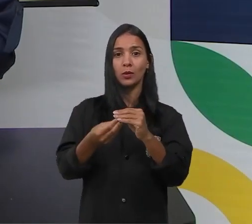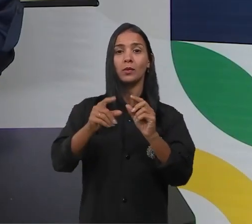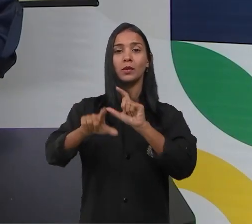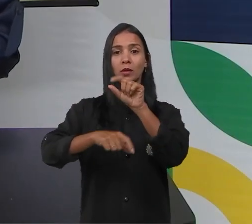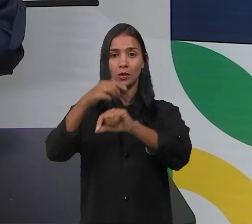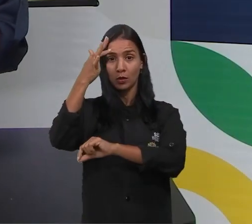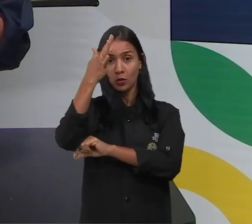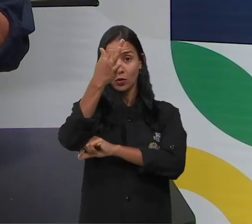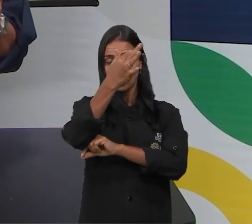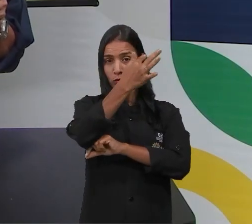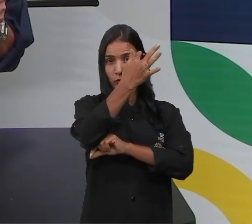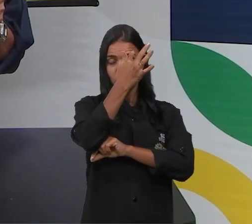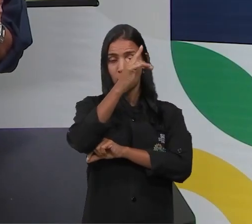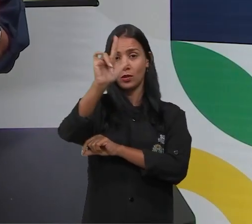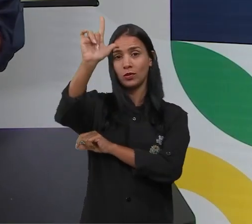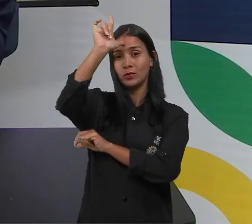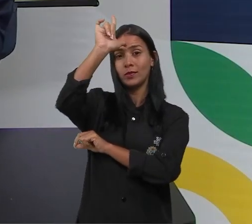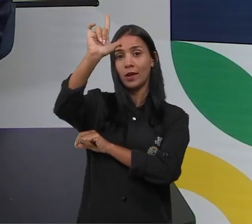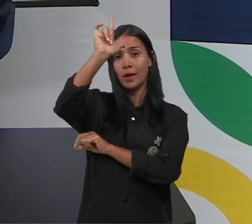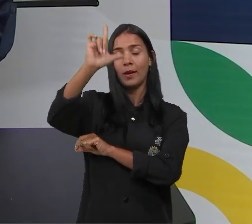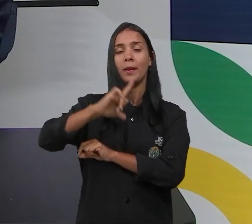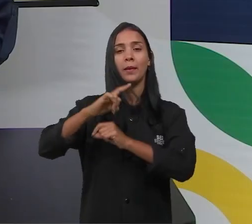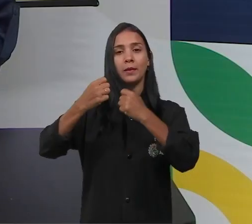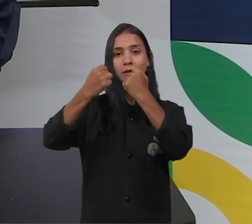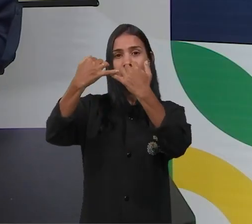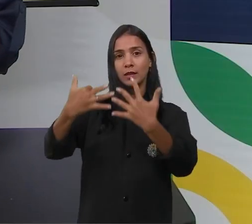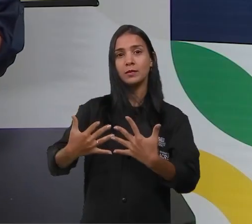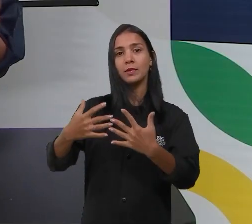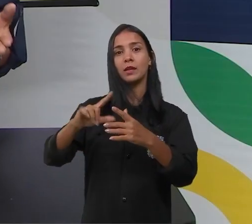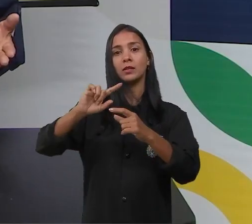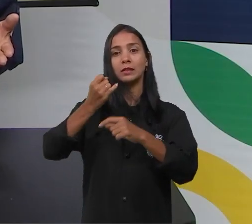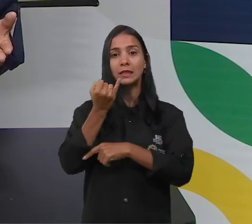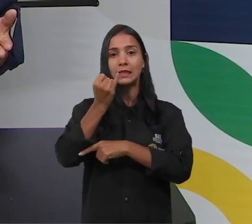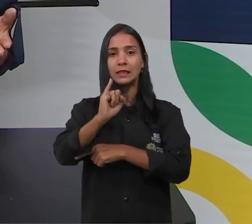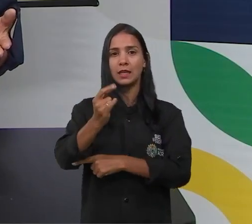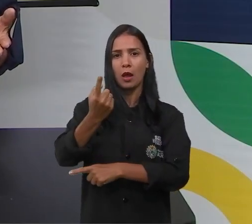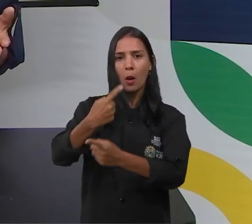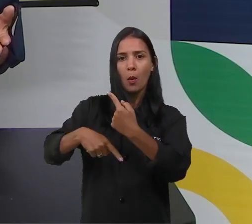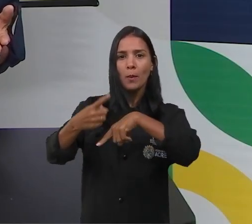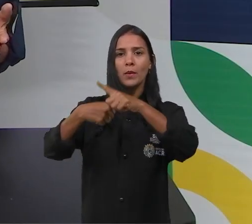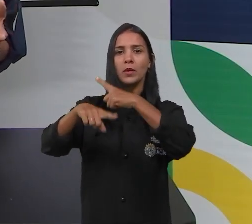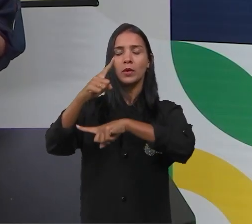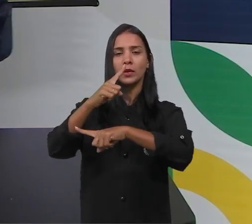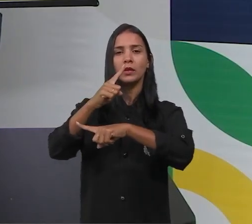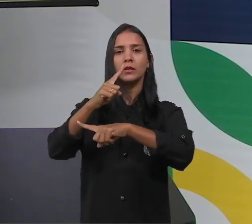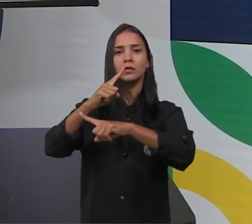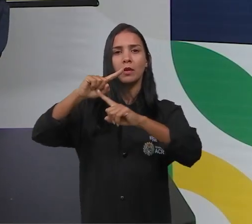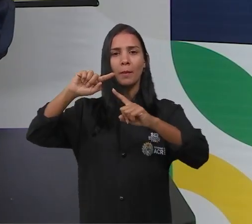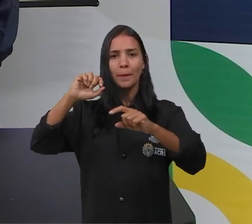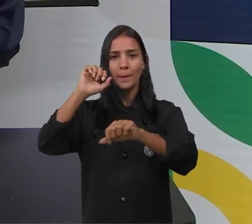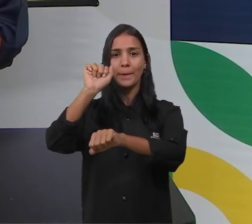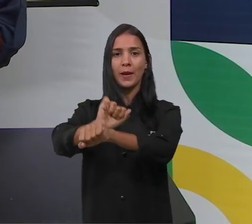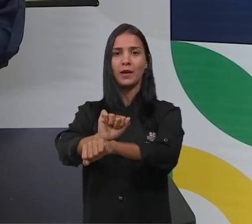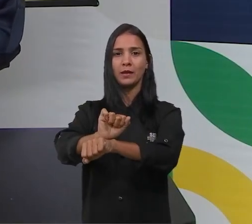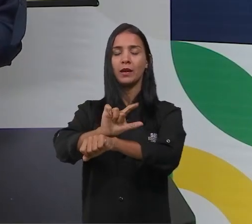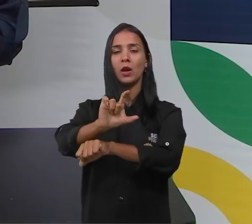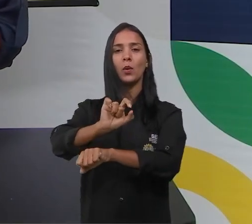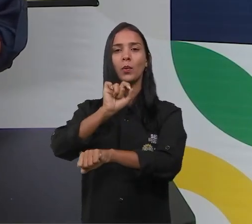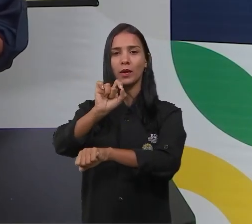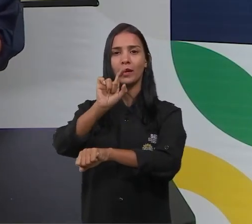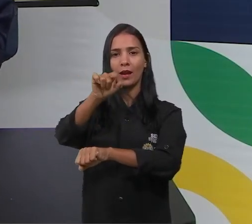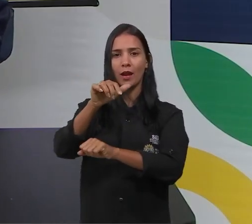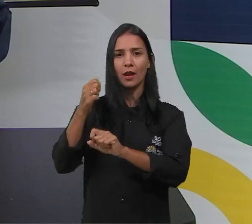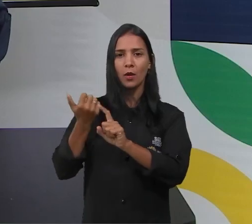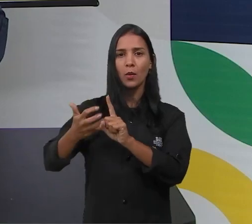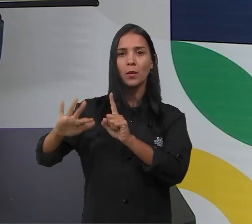vai colocar um ponto final ao progresso é o meio ambiente. Aí a gente fica pensando o seguinte,